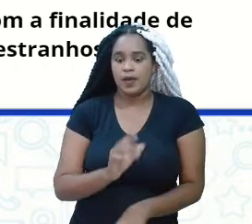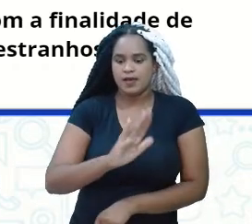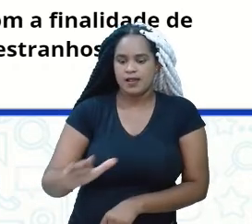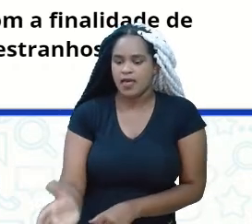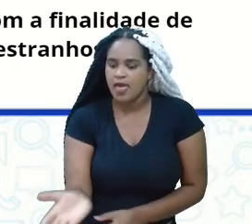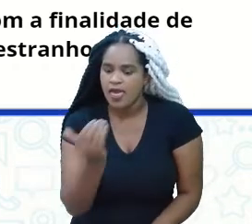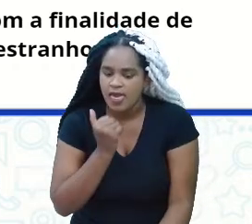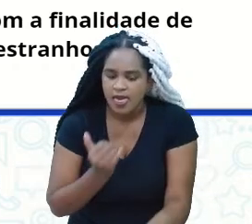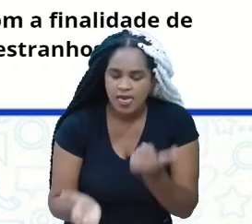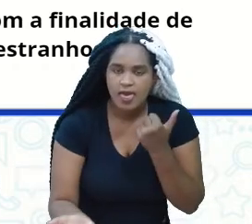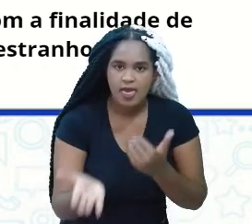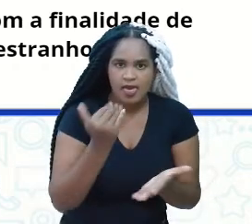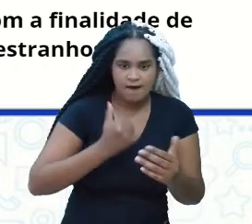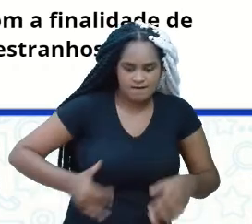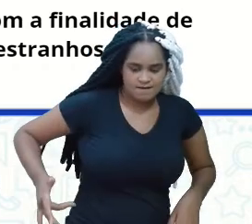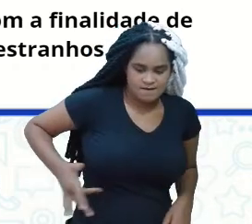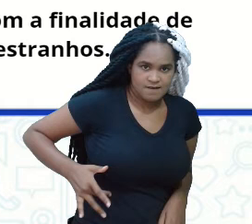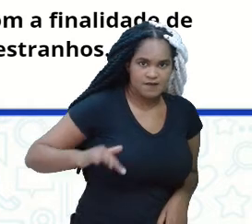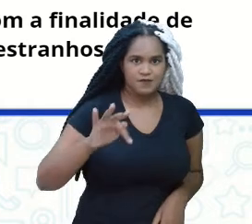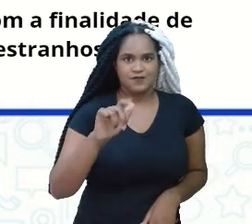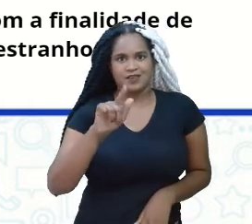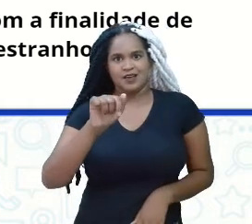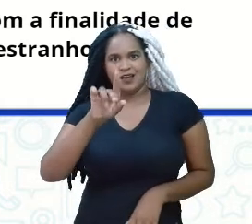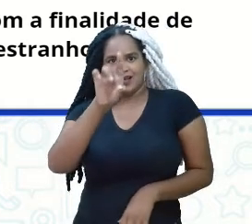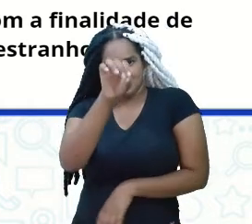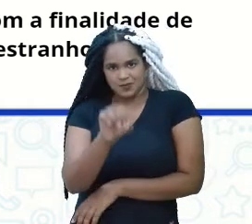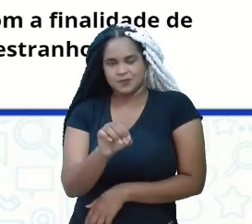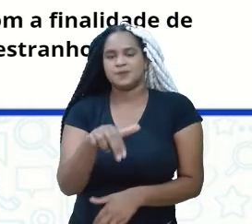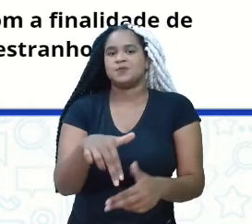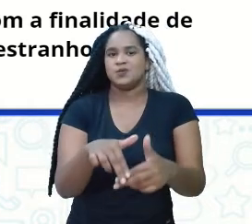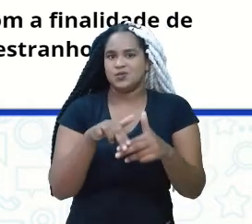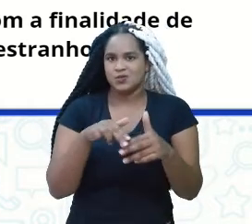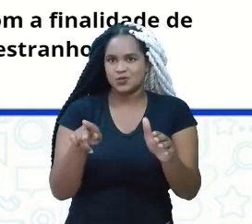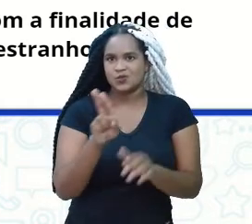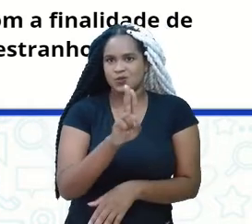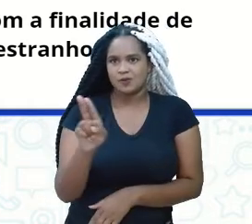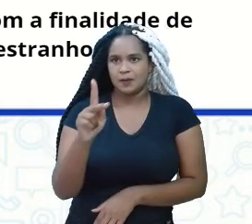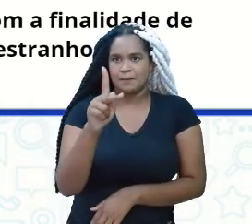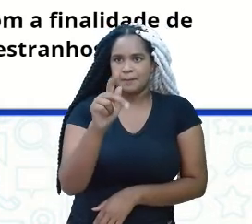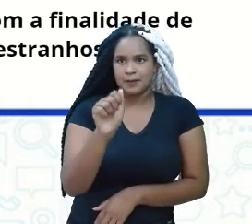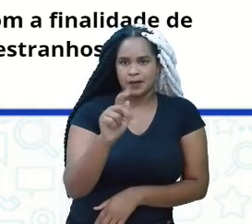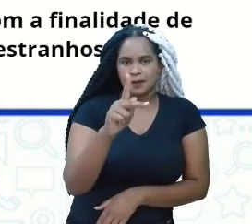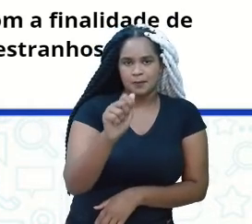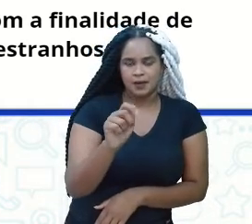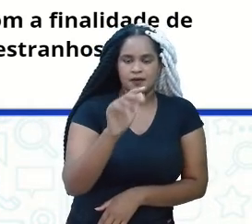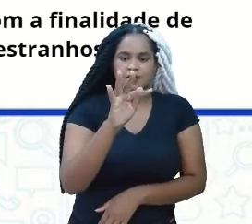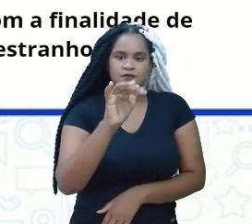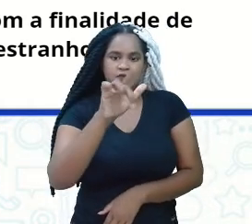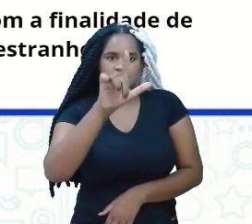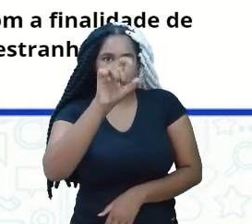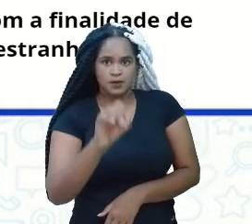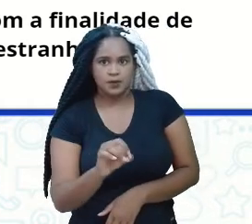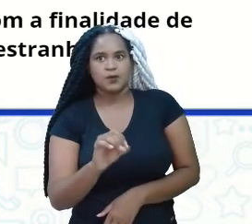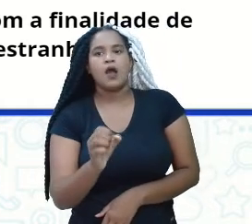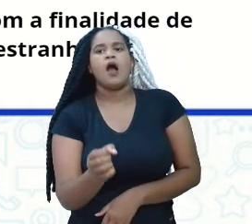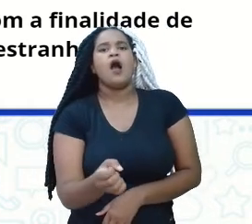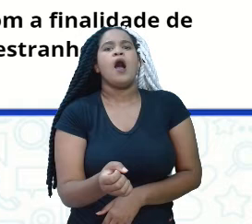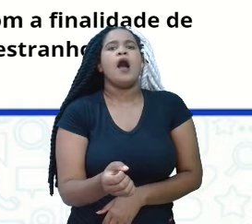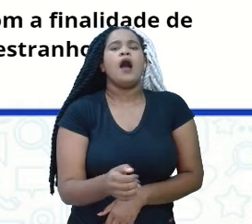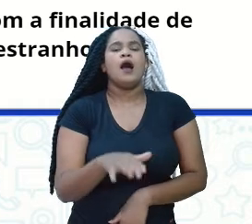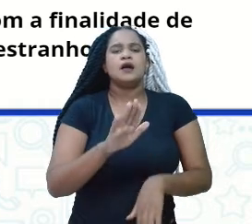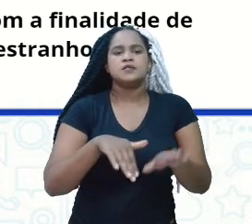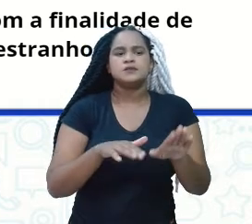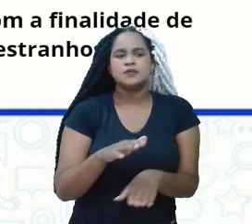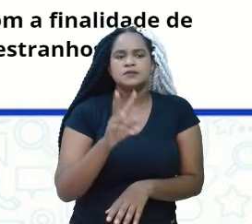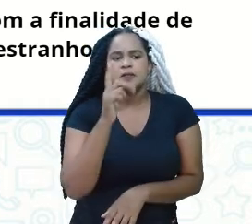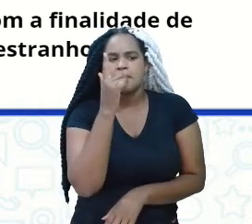fígados. Por isso, o nome Papa Figo. Em algumas versões, ele teria a aparência de um homem idoso.